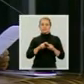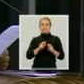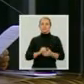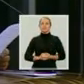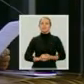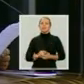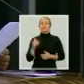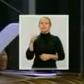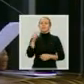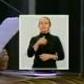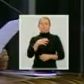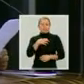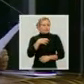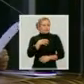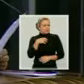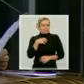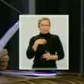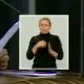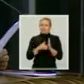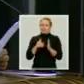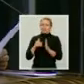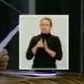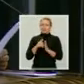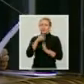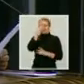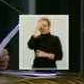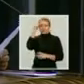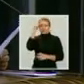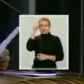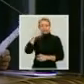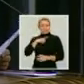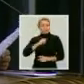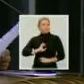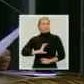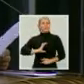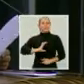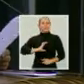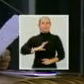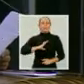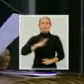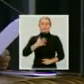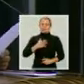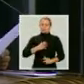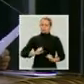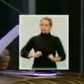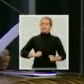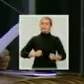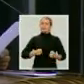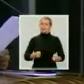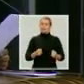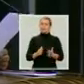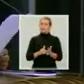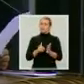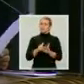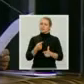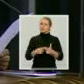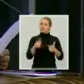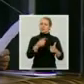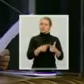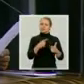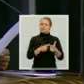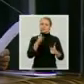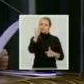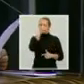E aquilo sensibilizou a população que ela teve coragem de enfrentar os obstáculos e